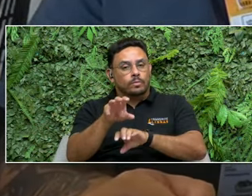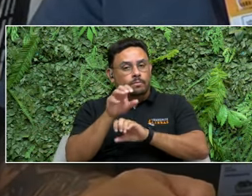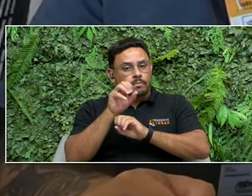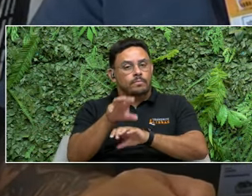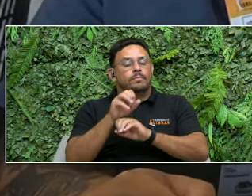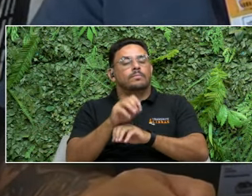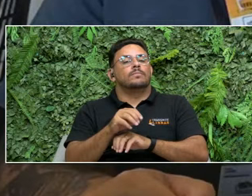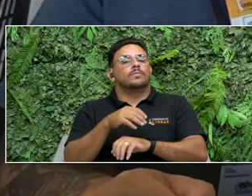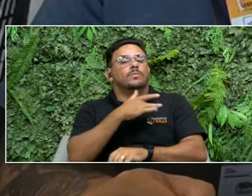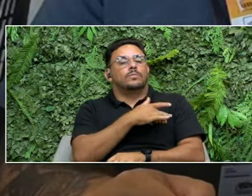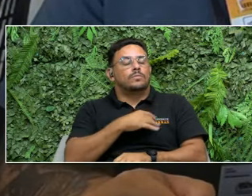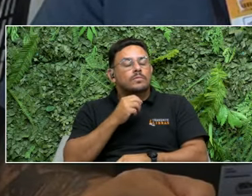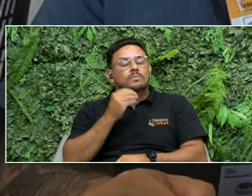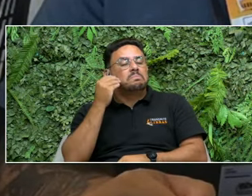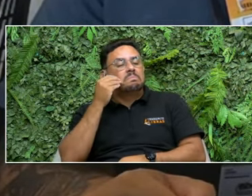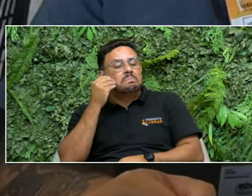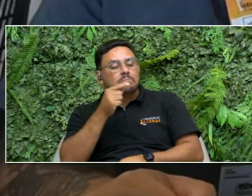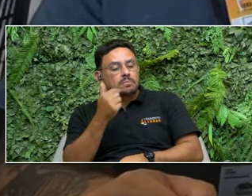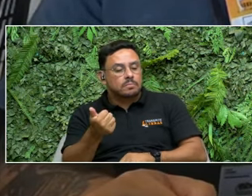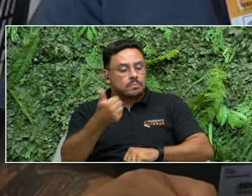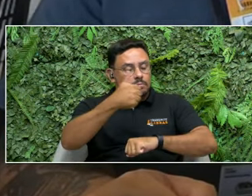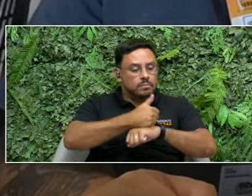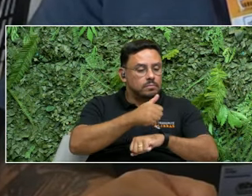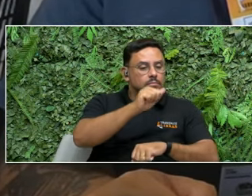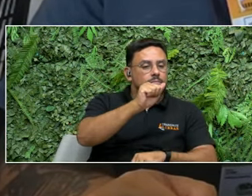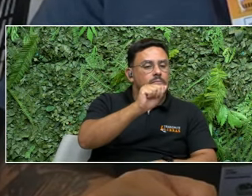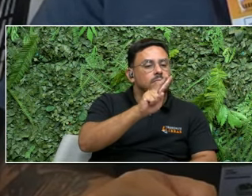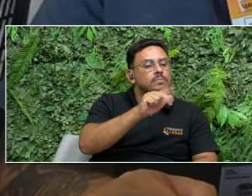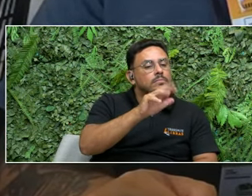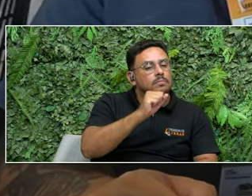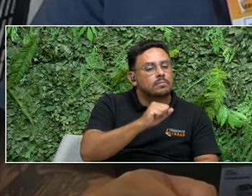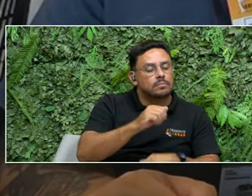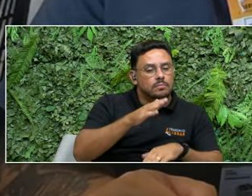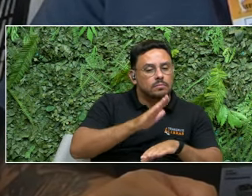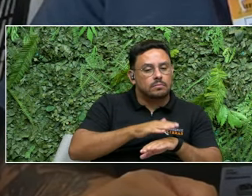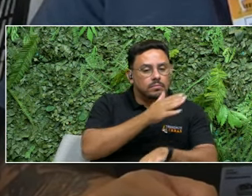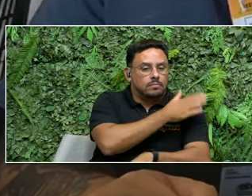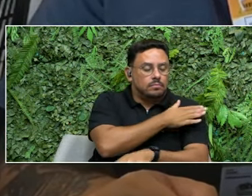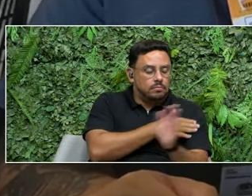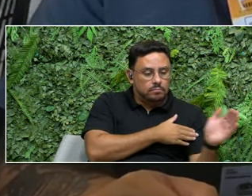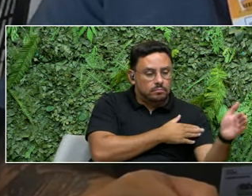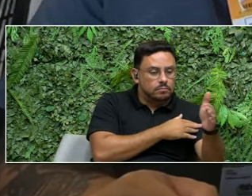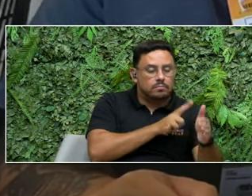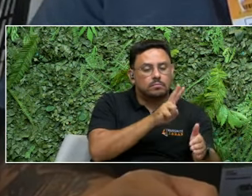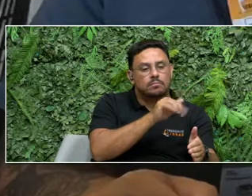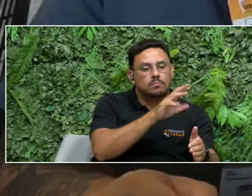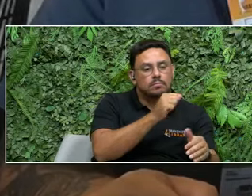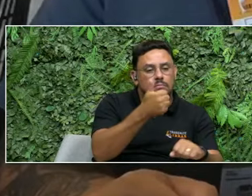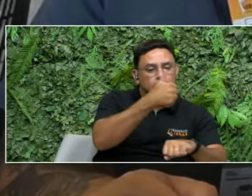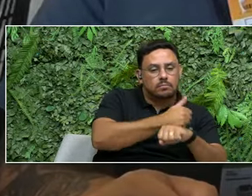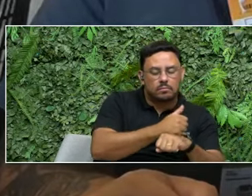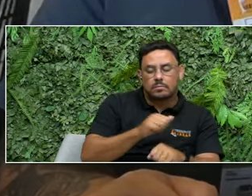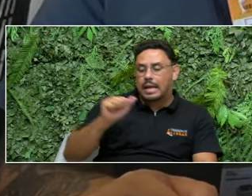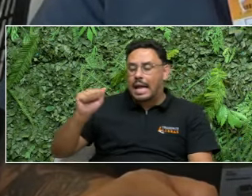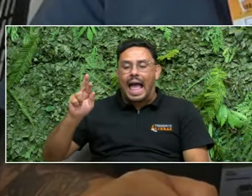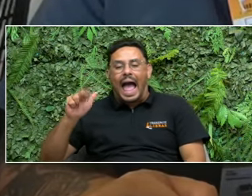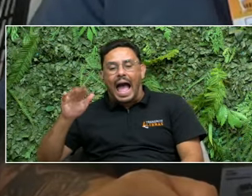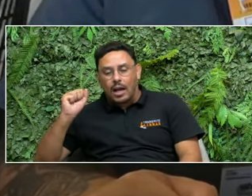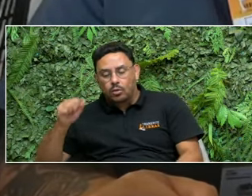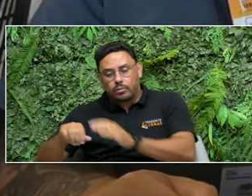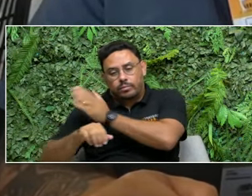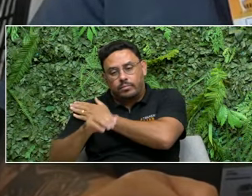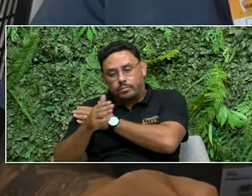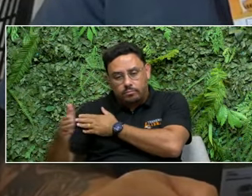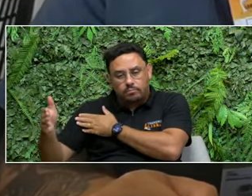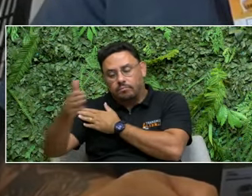ele fez uma experiência colocando o Álvaro barreal para atuar do lado esquerdo na vaga do Vital o Artur Gomes pelo lado direito